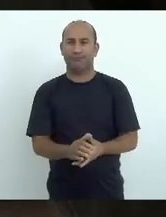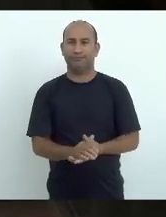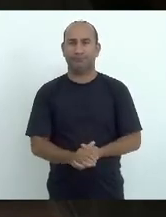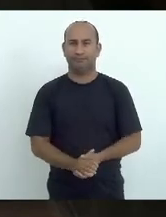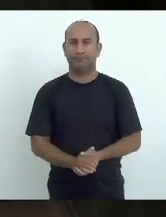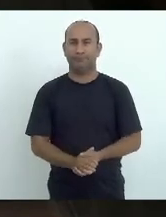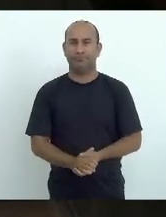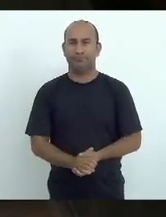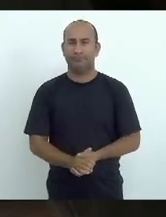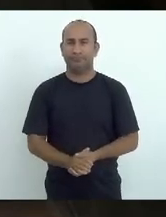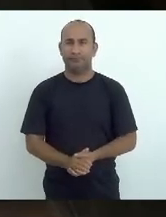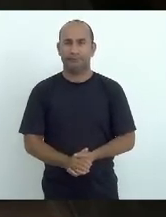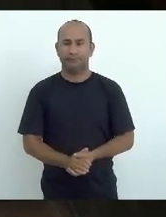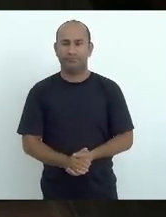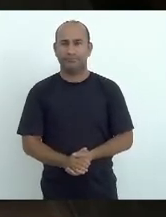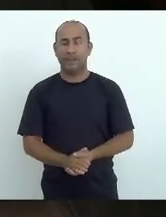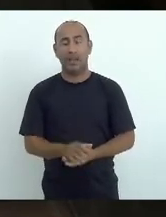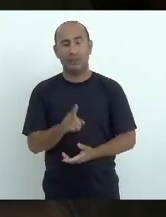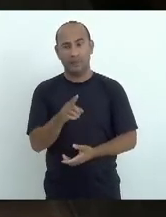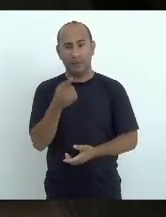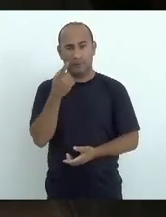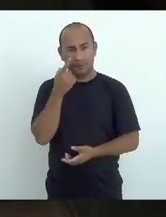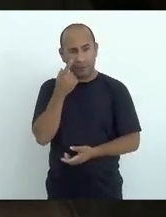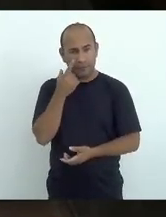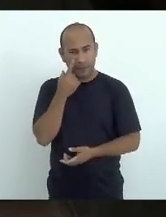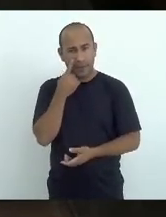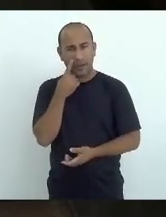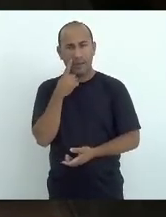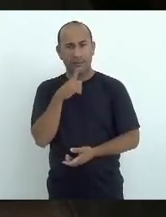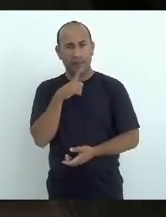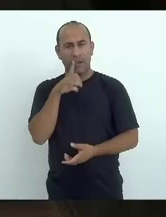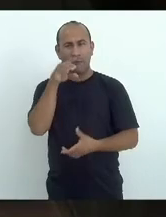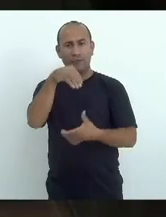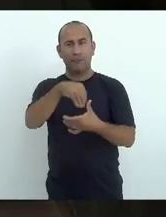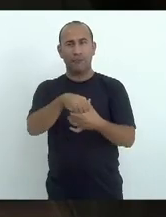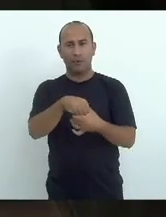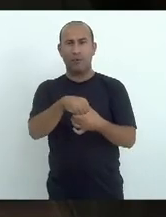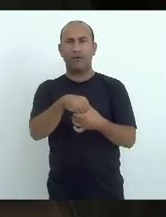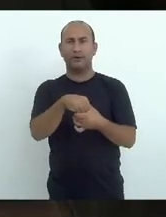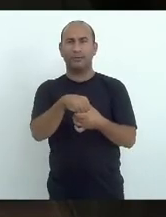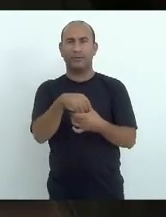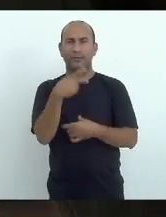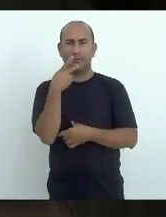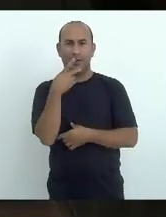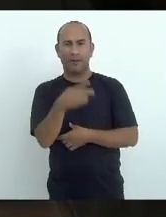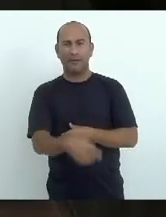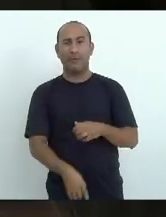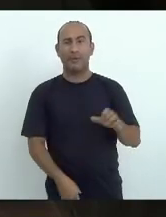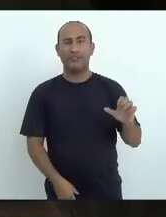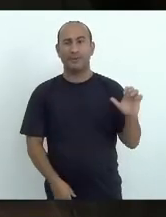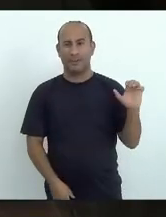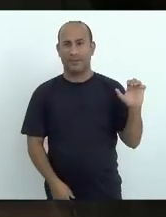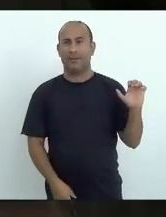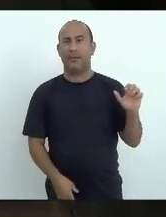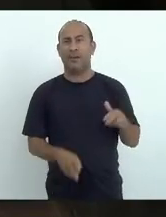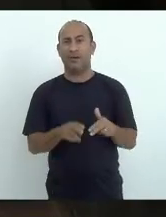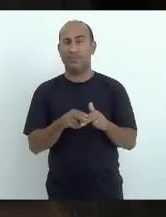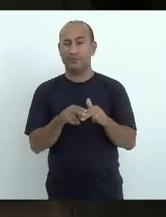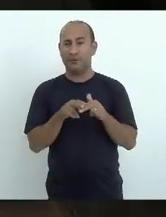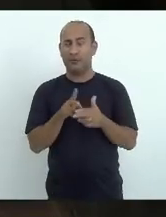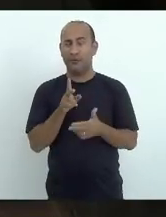contrário. E aí você vai ver voto da dita esquerda no